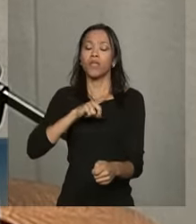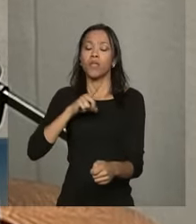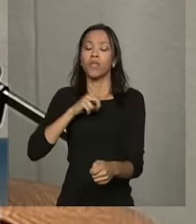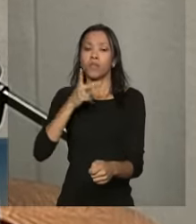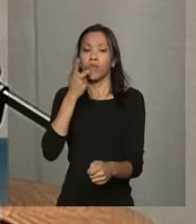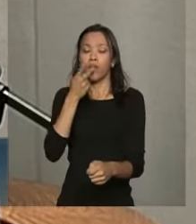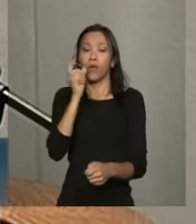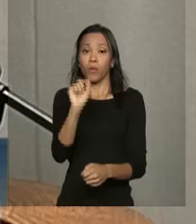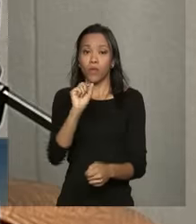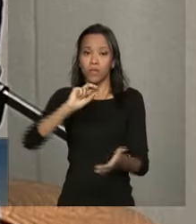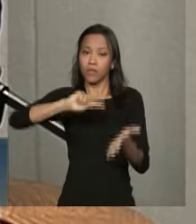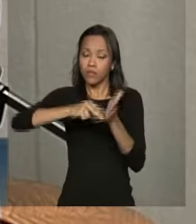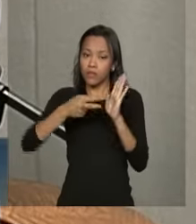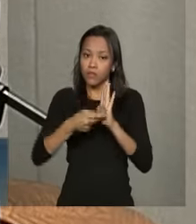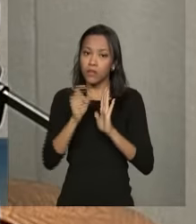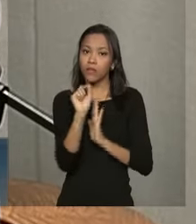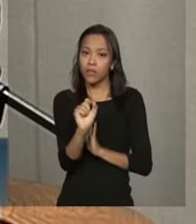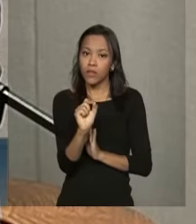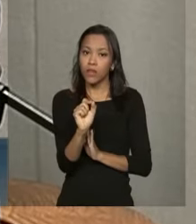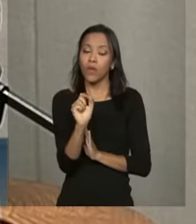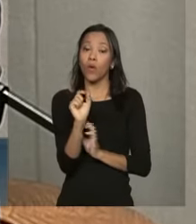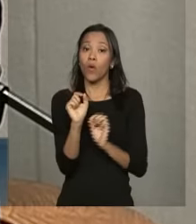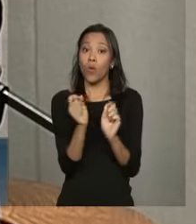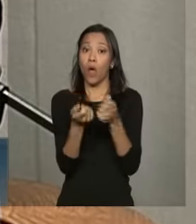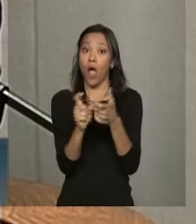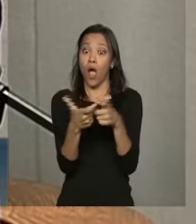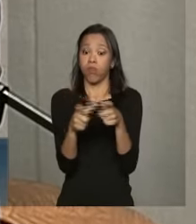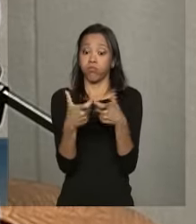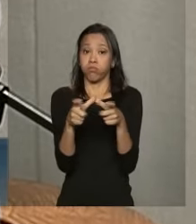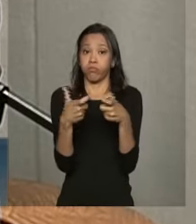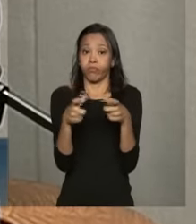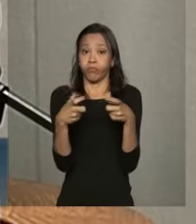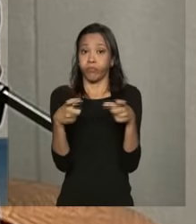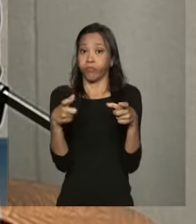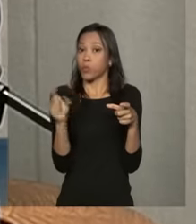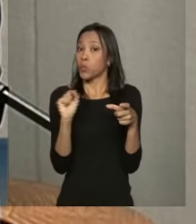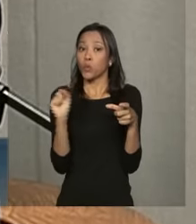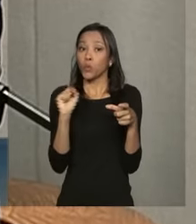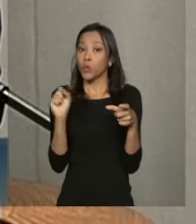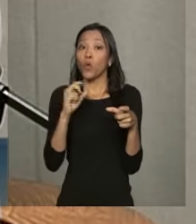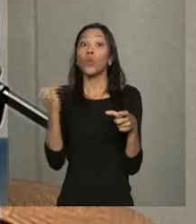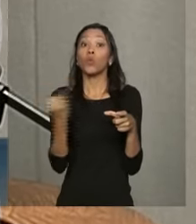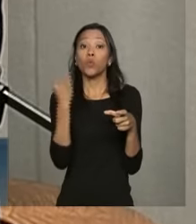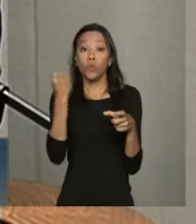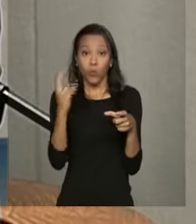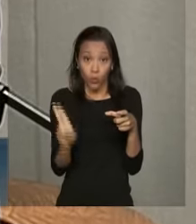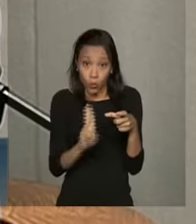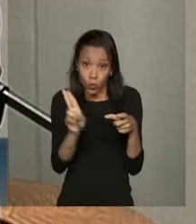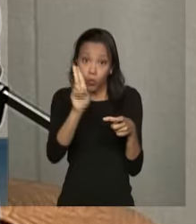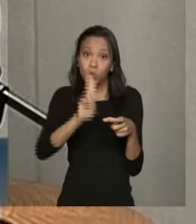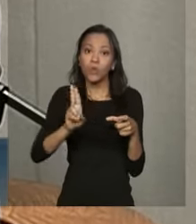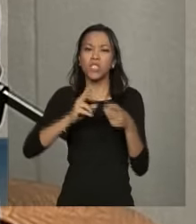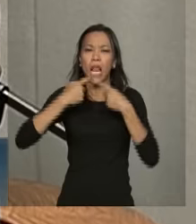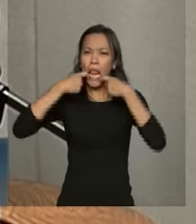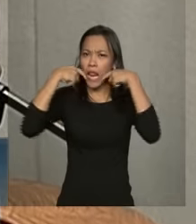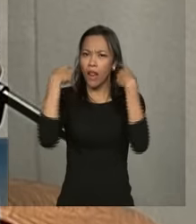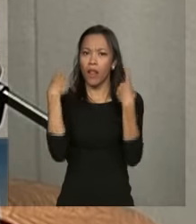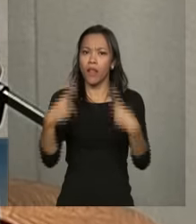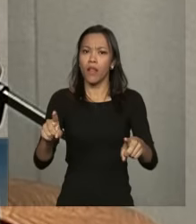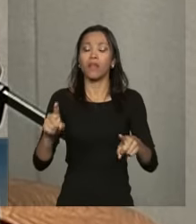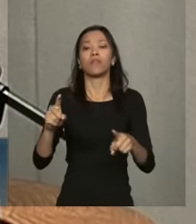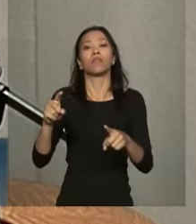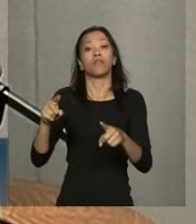significativamente aqui o aumento da utilização do canal de denúncias tanto da secretaria de direitos